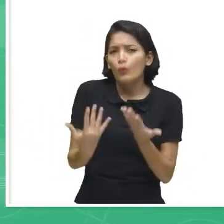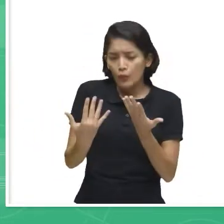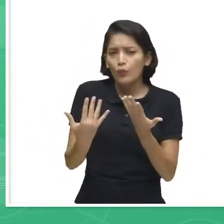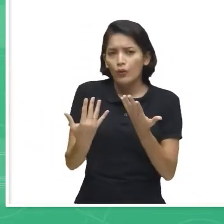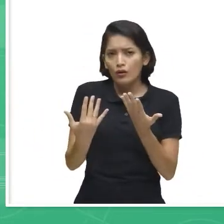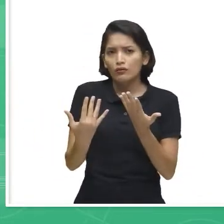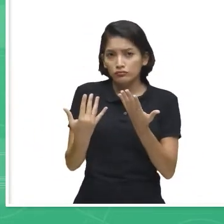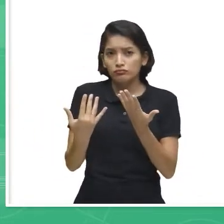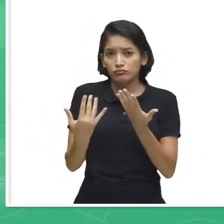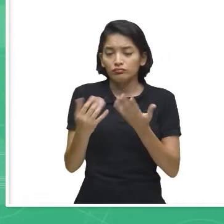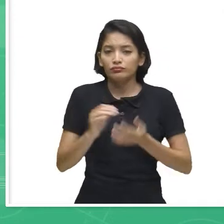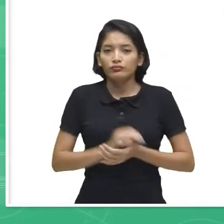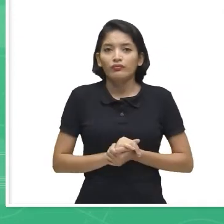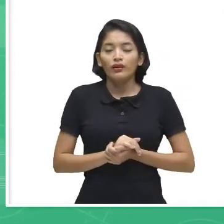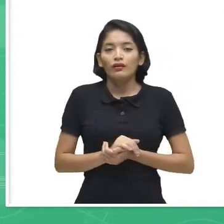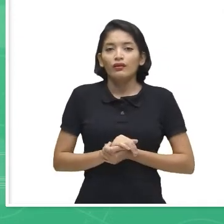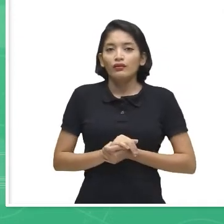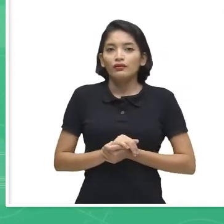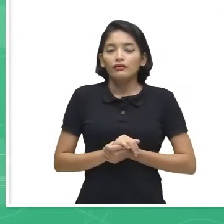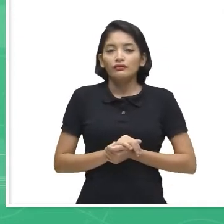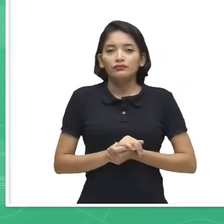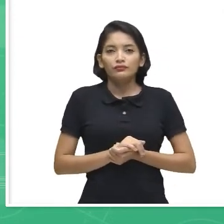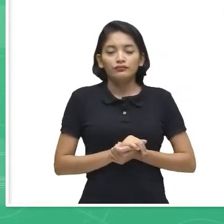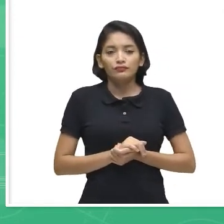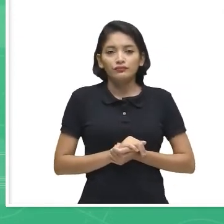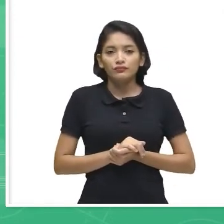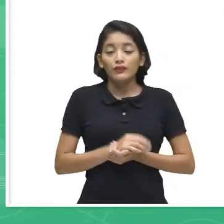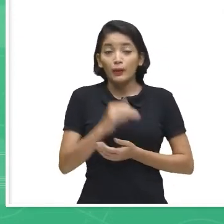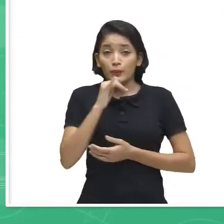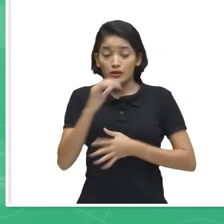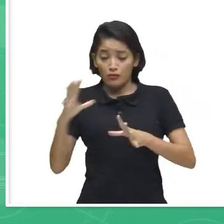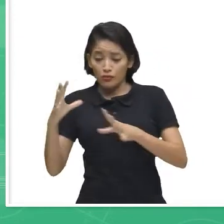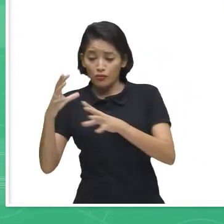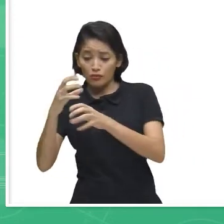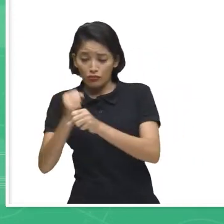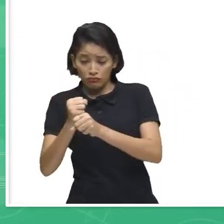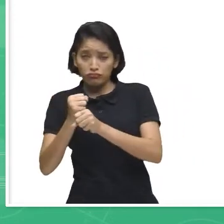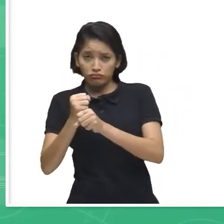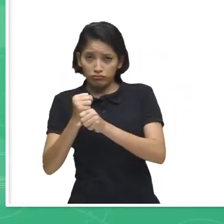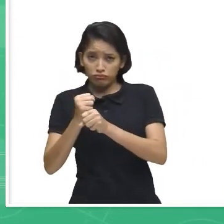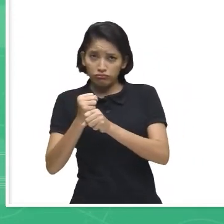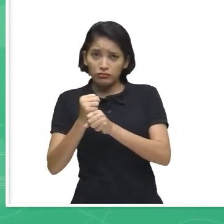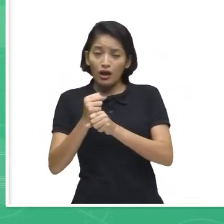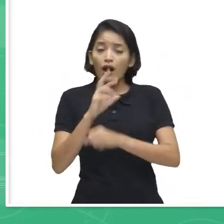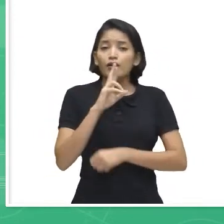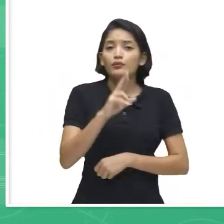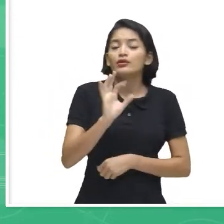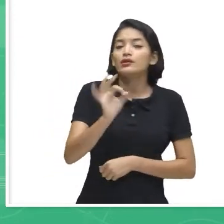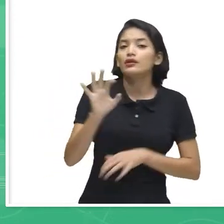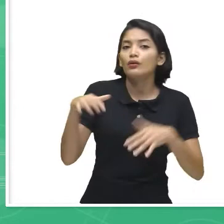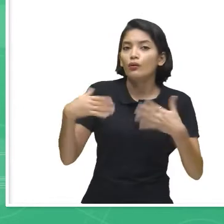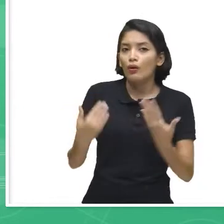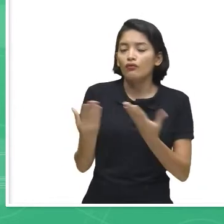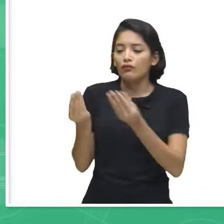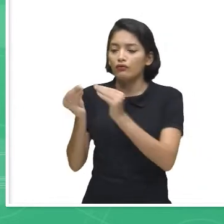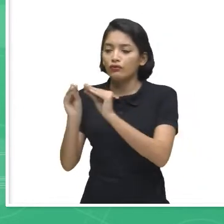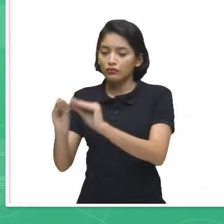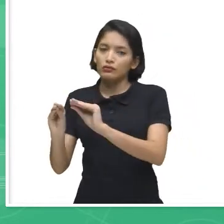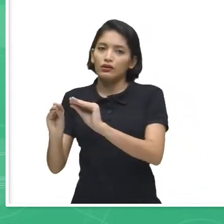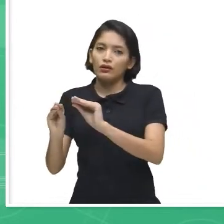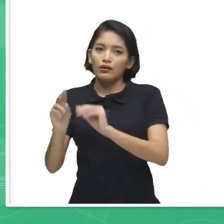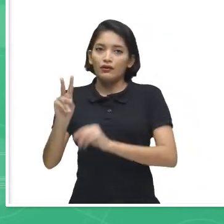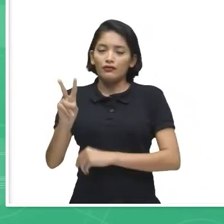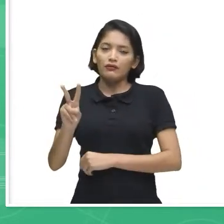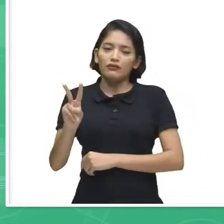Vai ser o volt, tá certo? Então, quando eu calcular ali, fizer a continha, o resultado eu vou colocar em volt,